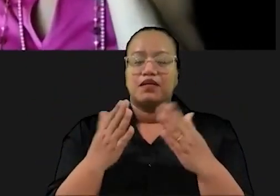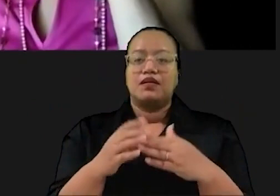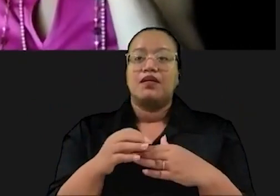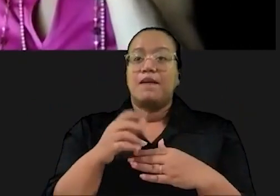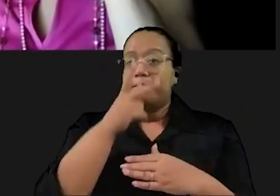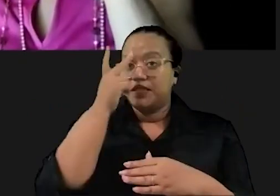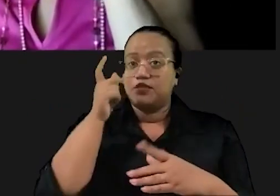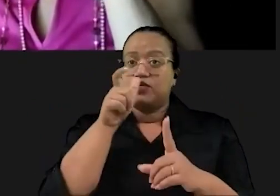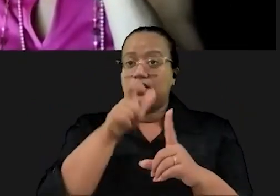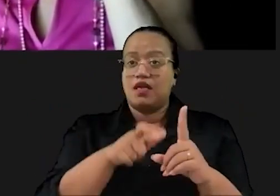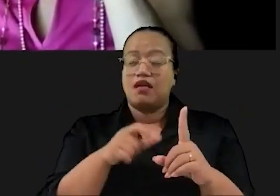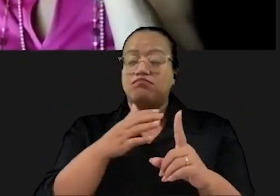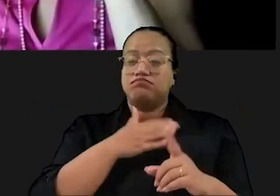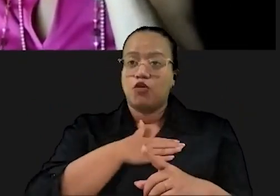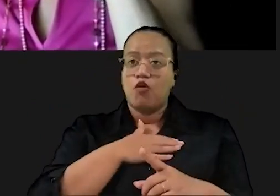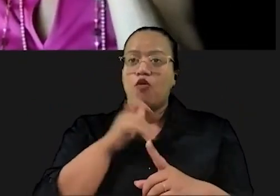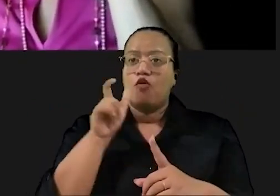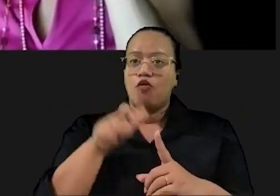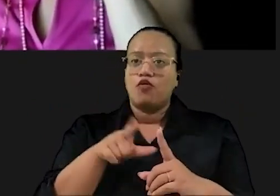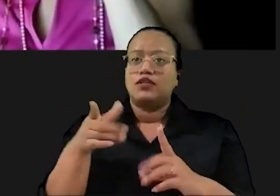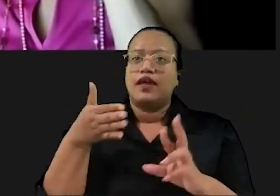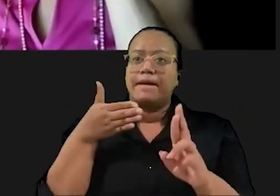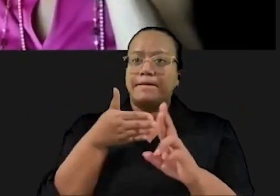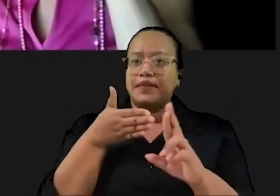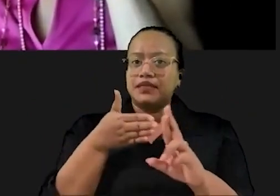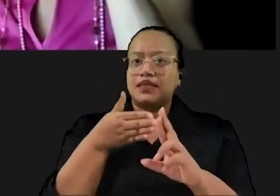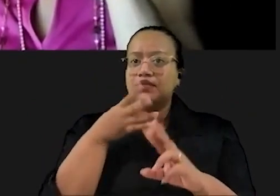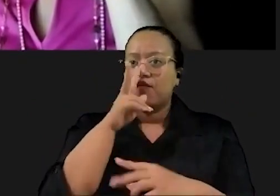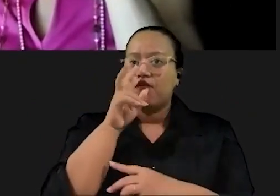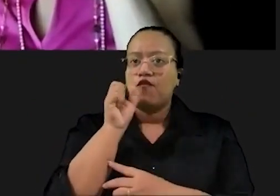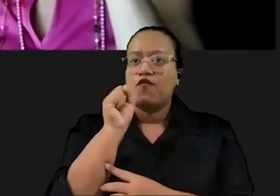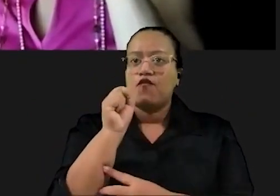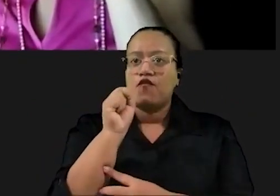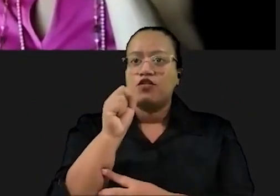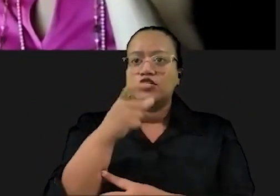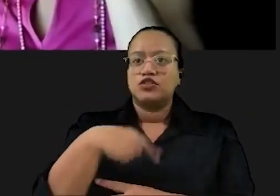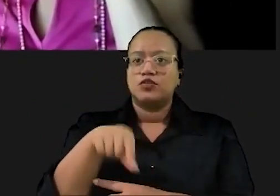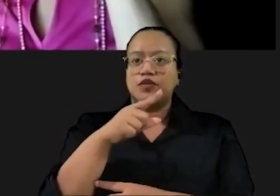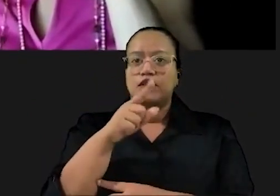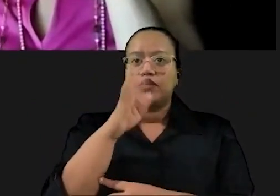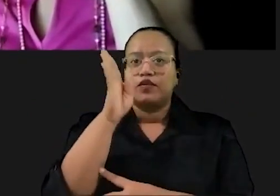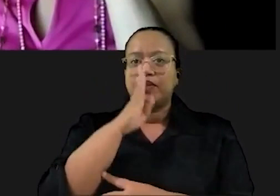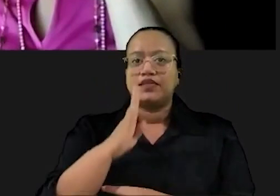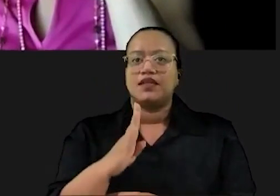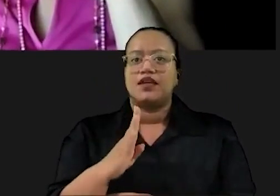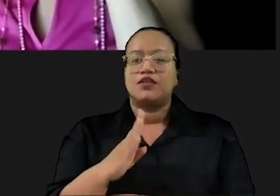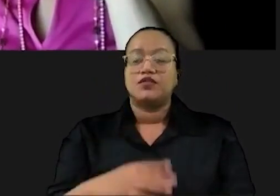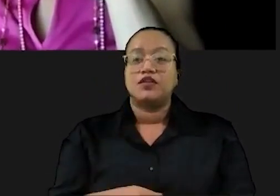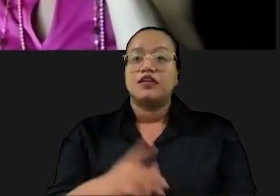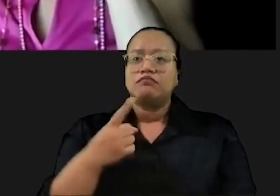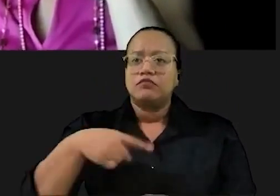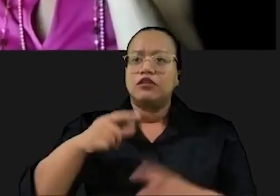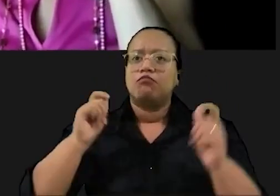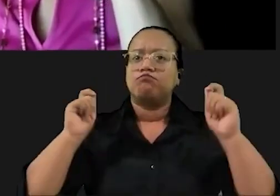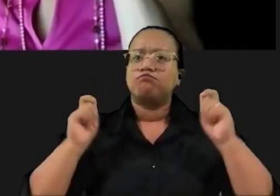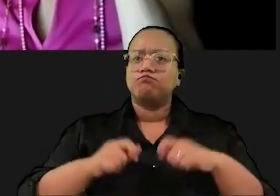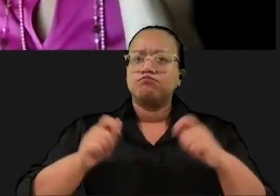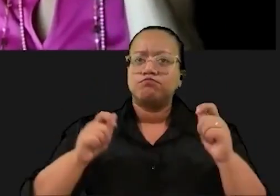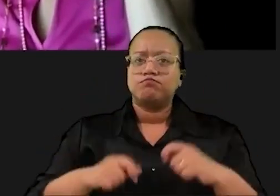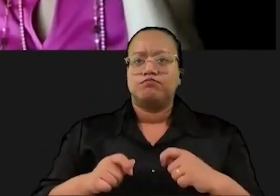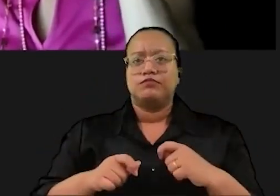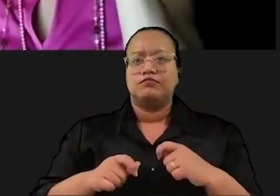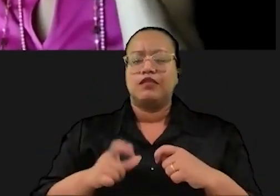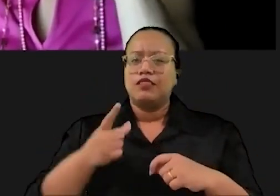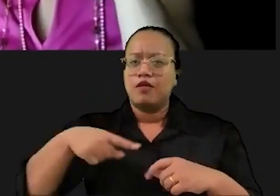uma representação muito forte para nós brasileiros, de que podemos, e que podemos muito. Então,